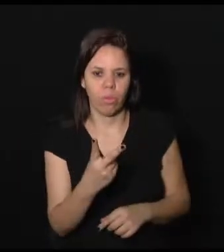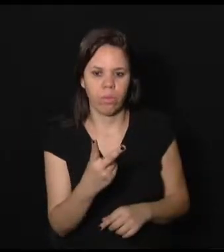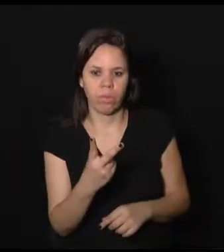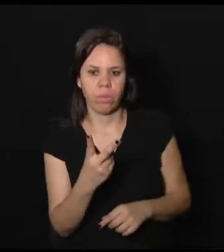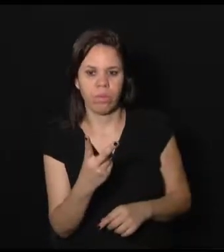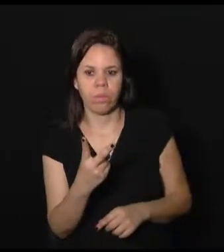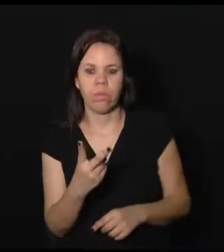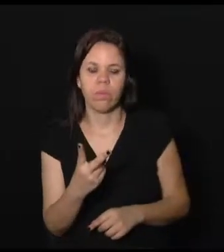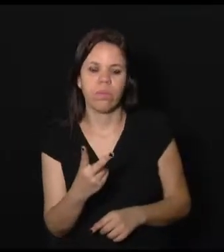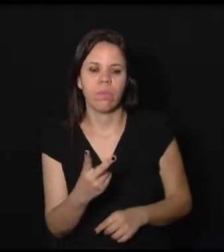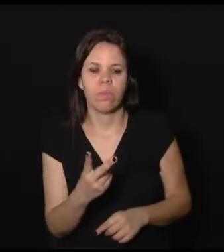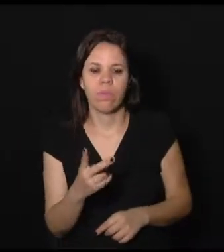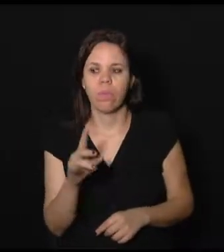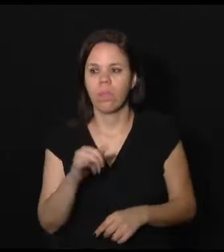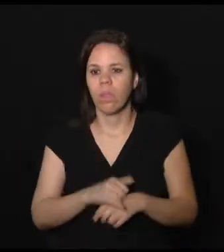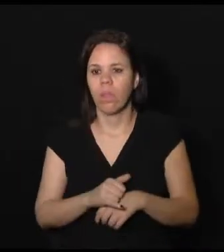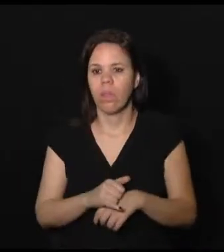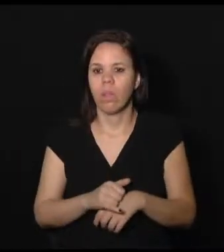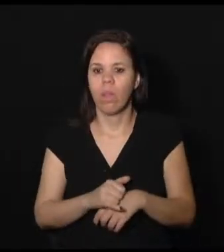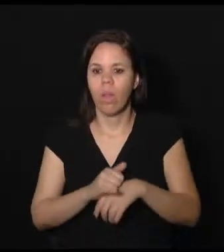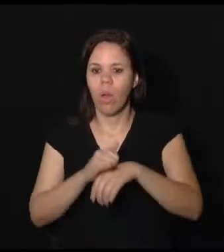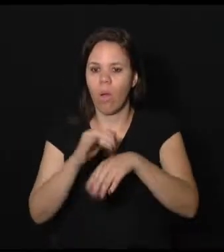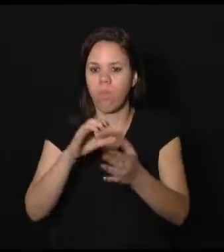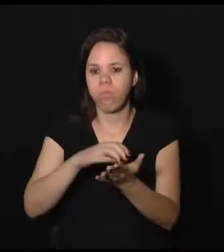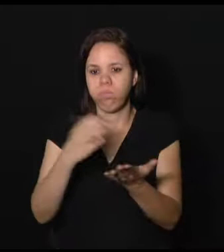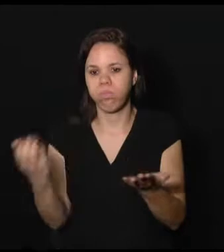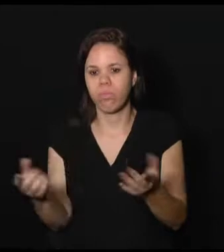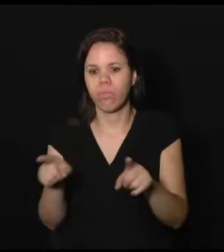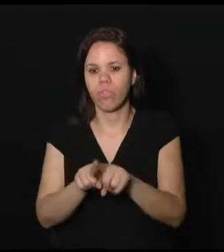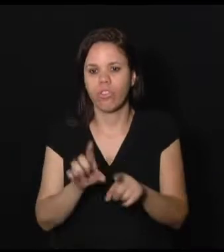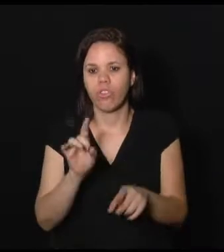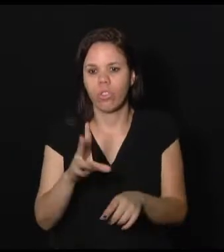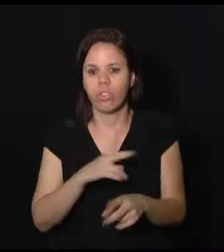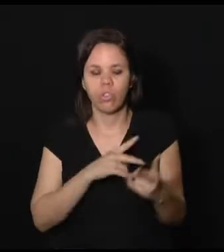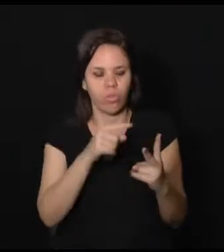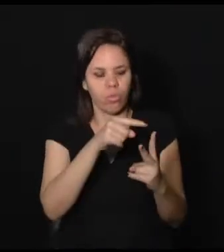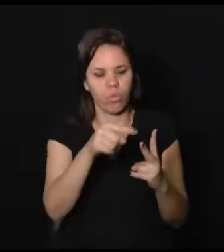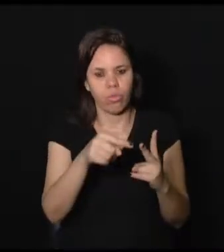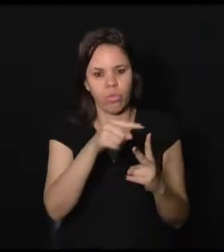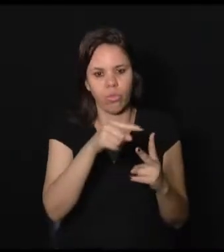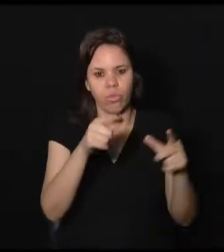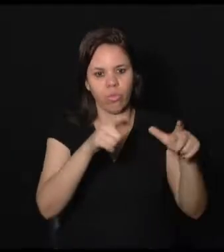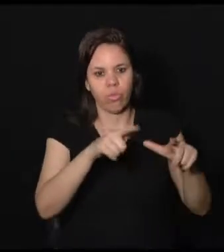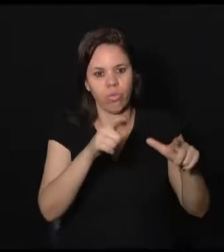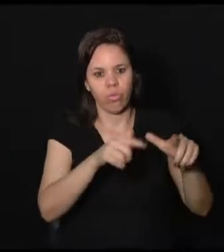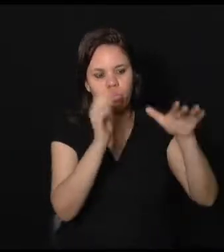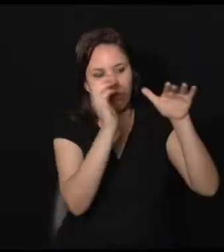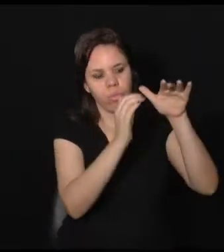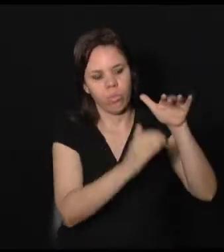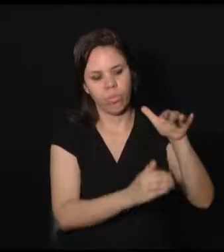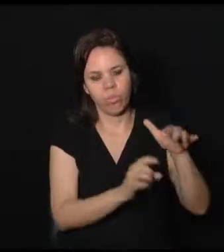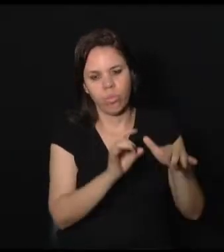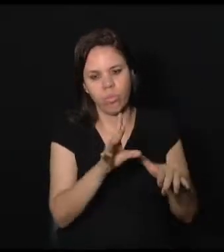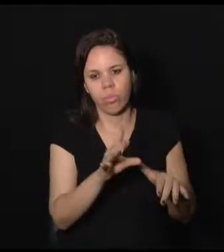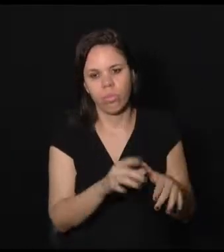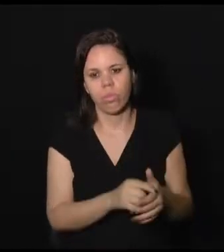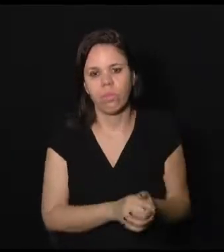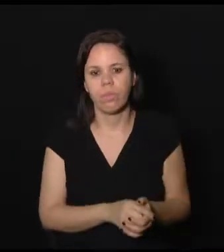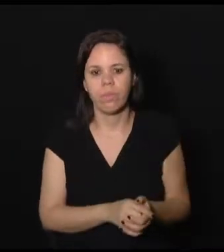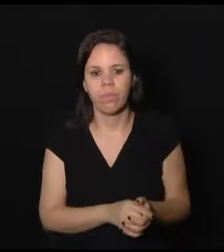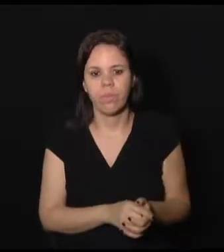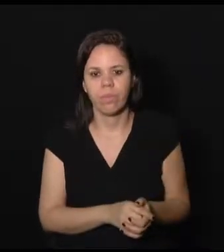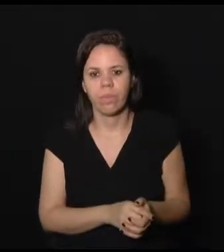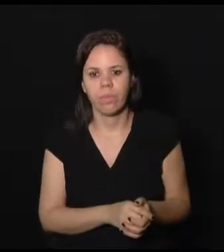zona primária, que é o aeroporto de Viracopos, nós temos apenas outros 2 recintos alfandegados, né, que estabelecidos na nossa